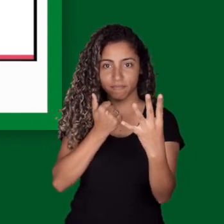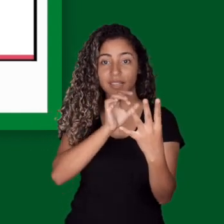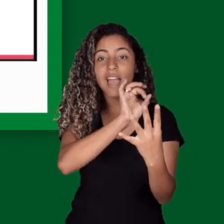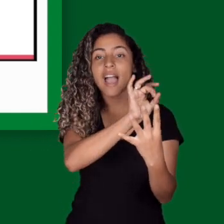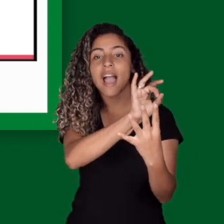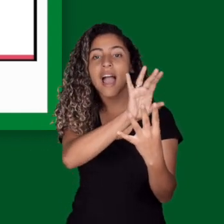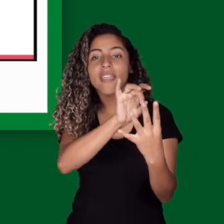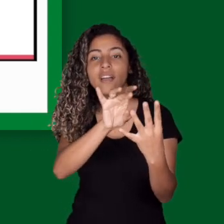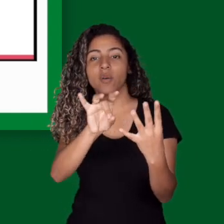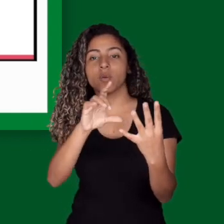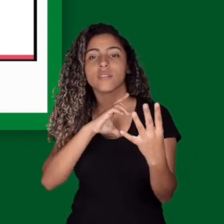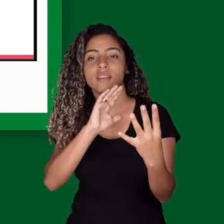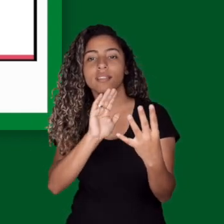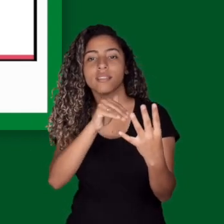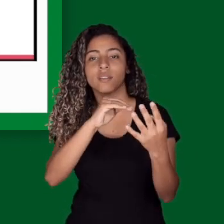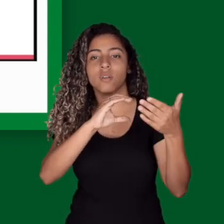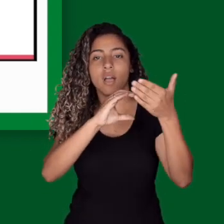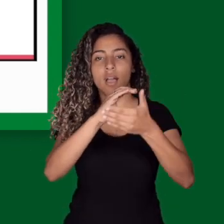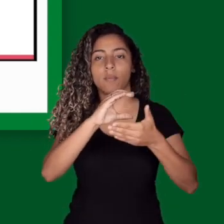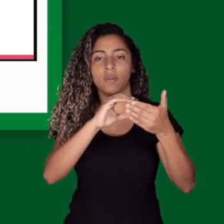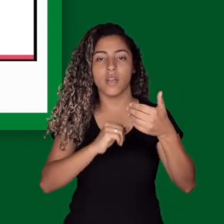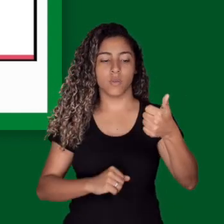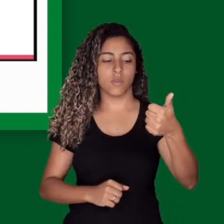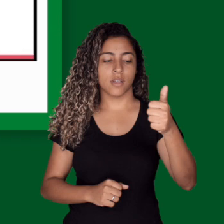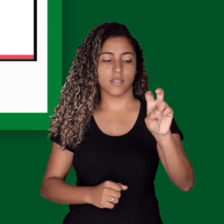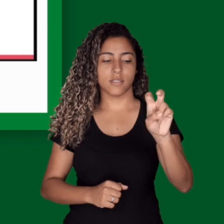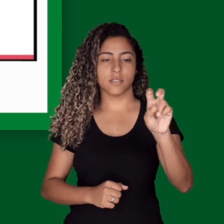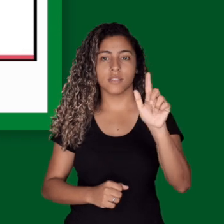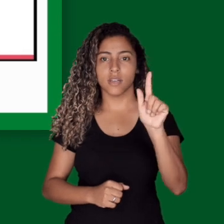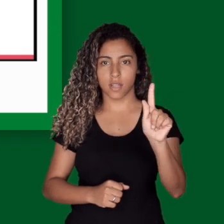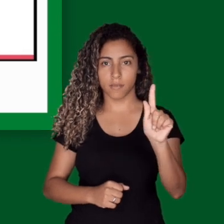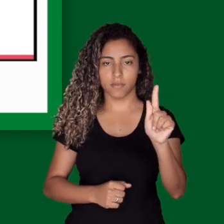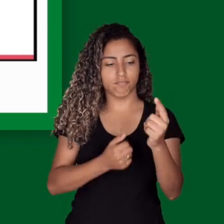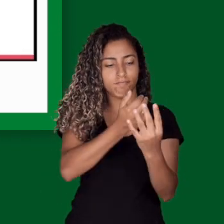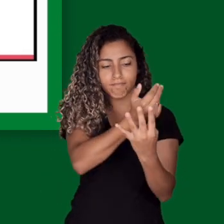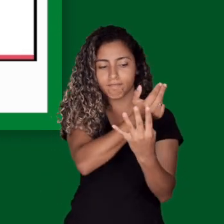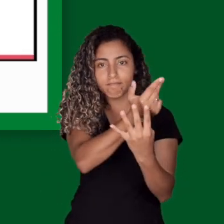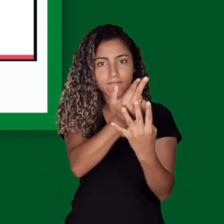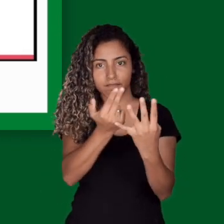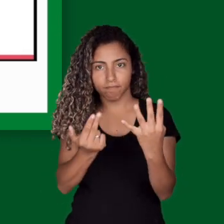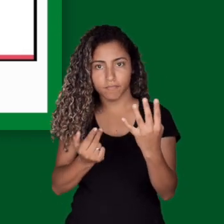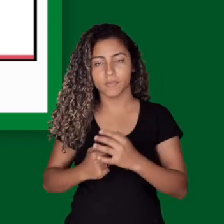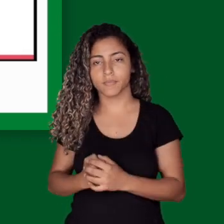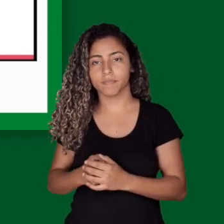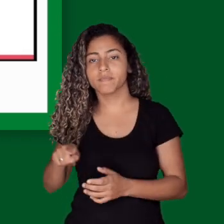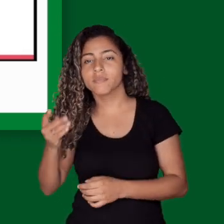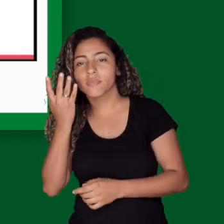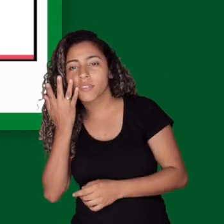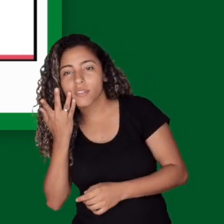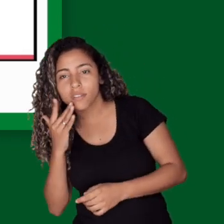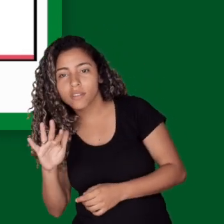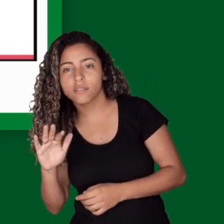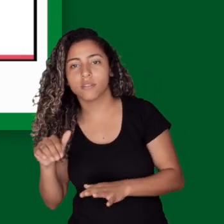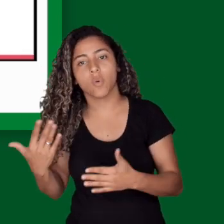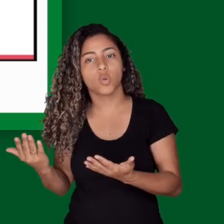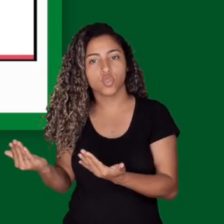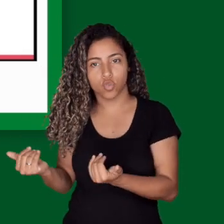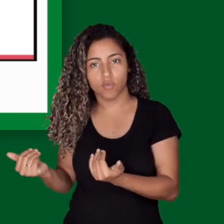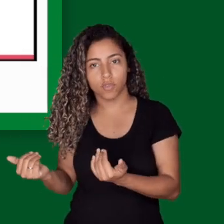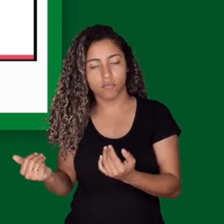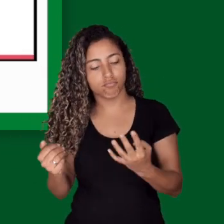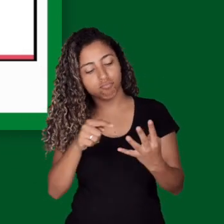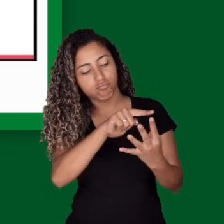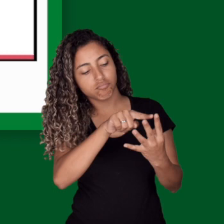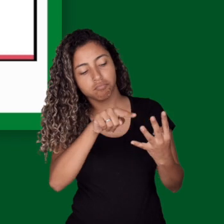a criança ou adolescente, né, quando for consumir uma maçã que tem 15 gramas de carboidrato, né, ao comer esses